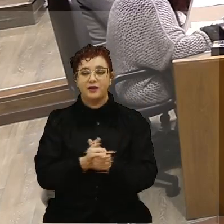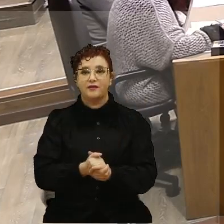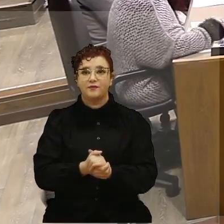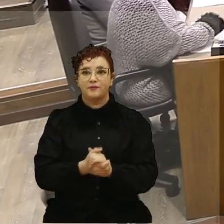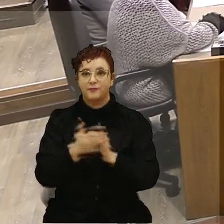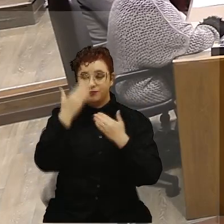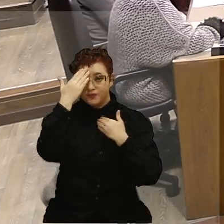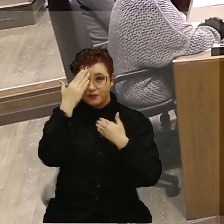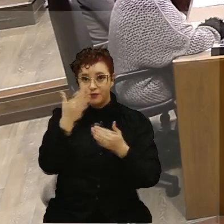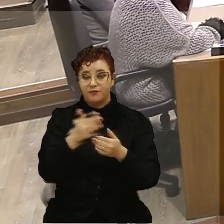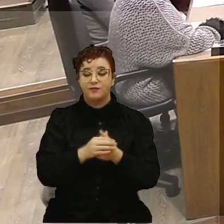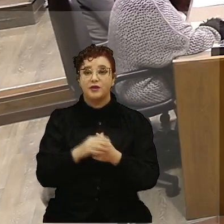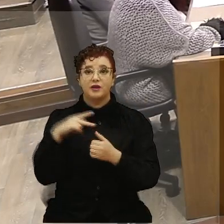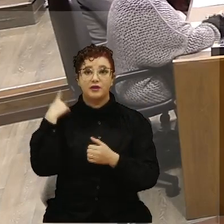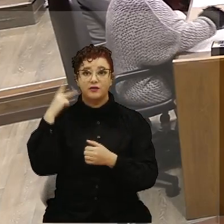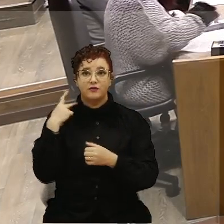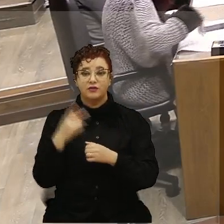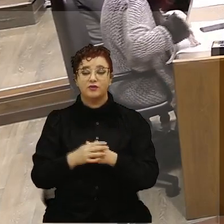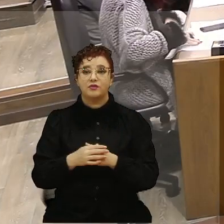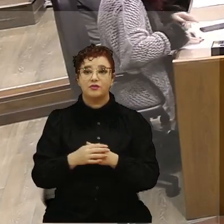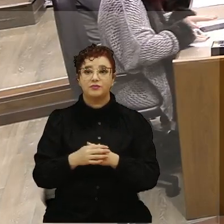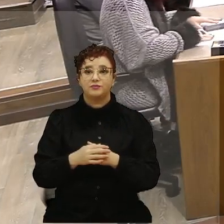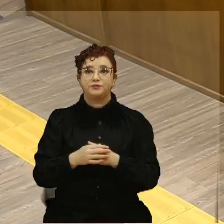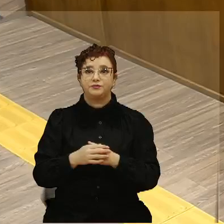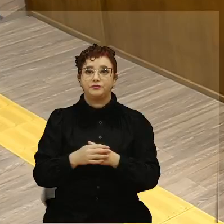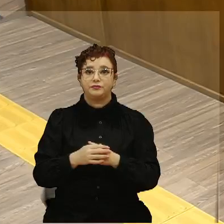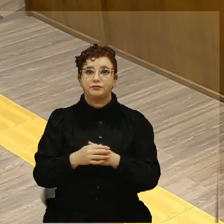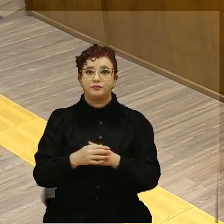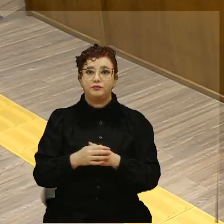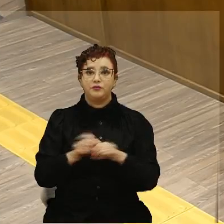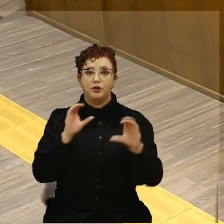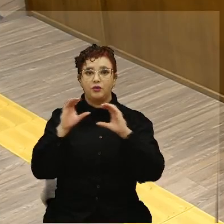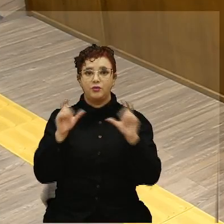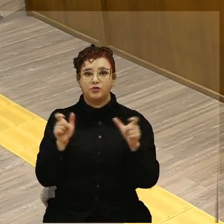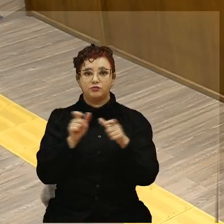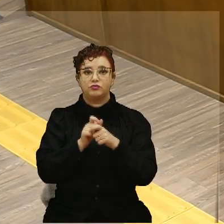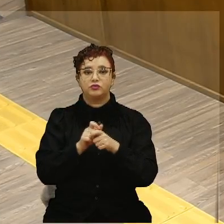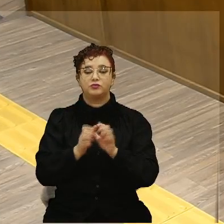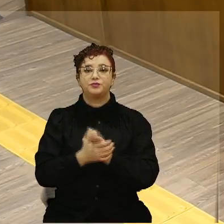Ramon Teles. Encerradas as pequenas comunicações.